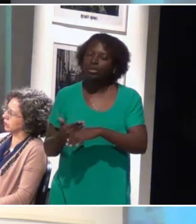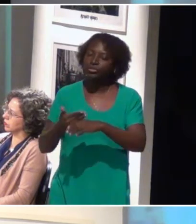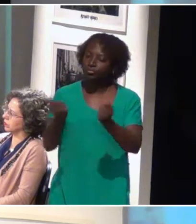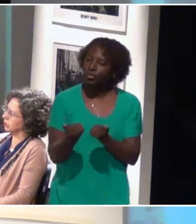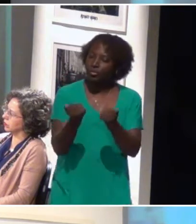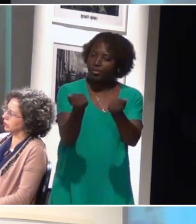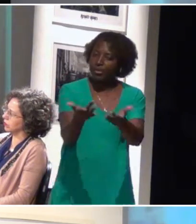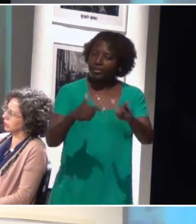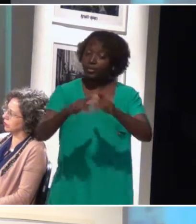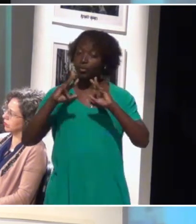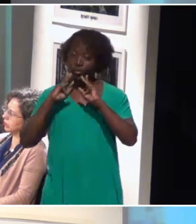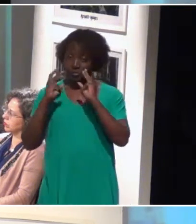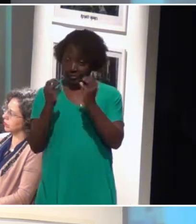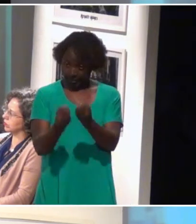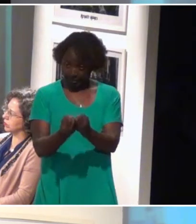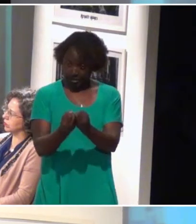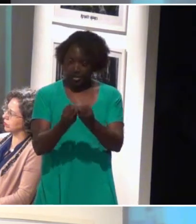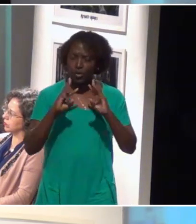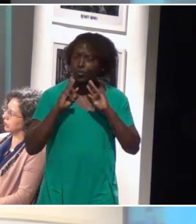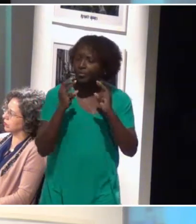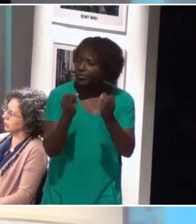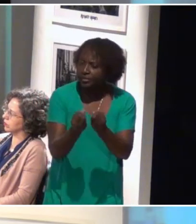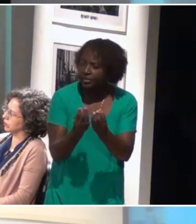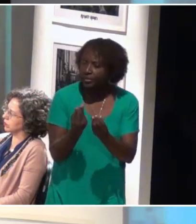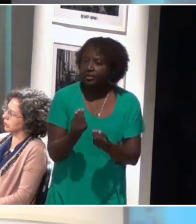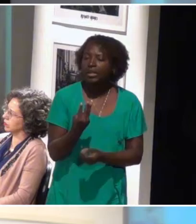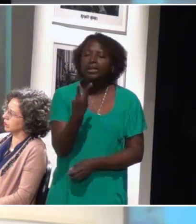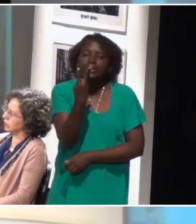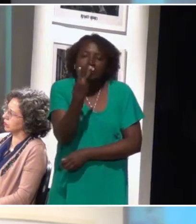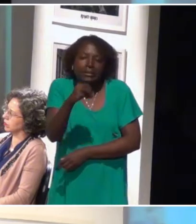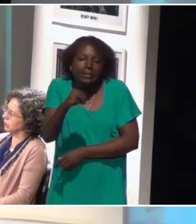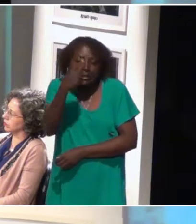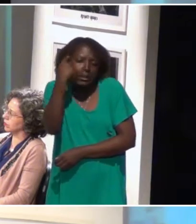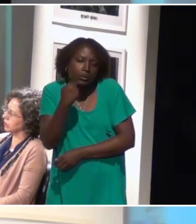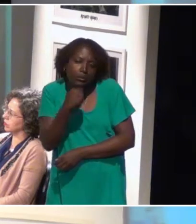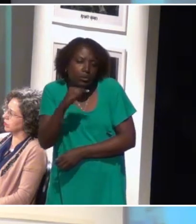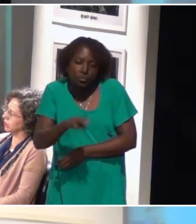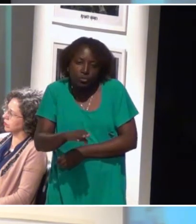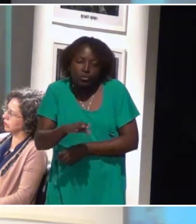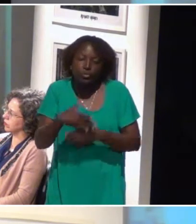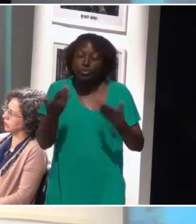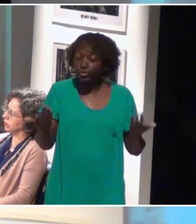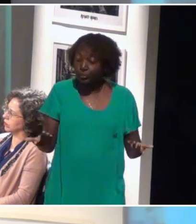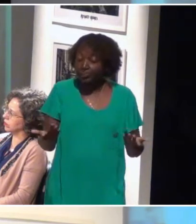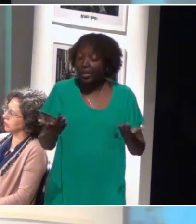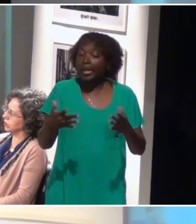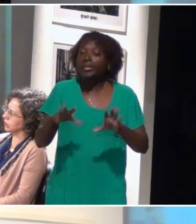Com o trabalho de oficina, que essa oficina, ela é 30 minutos. a ilha se desloca